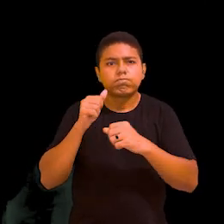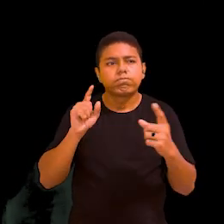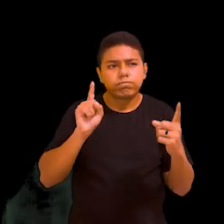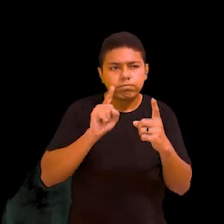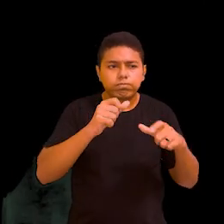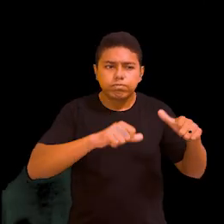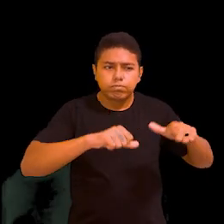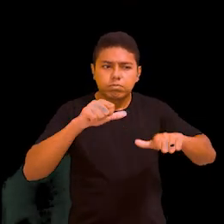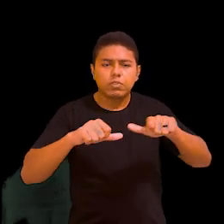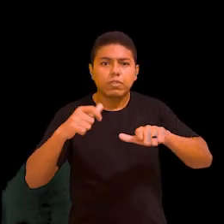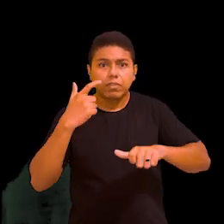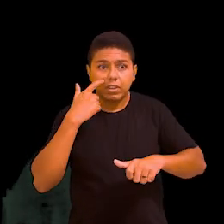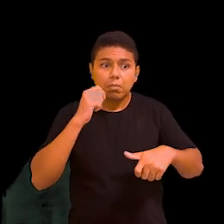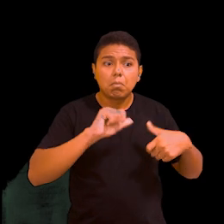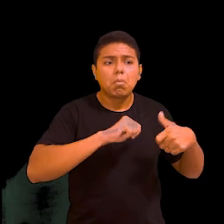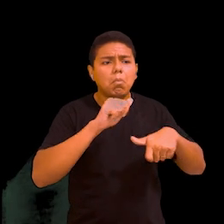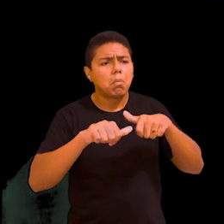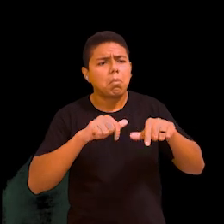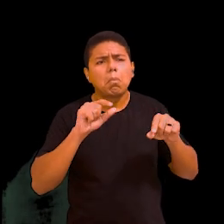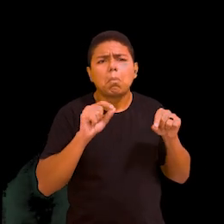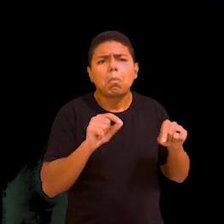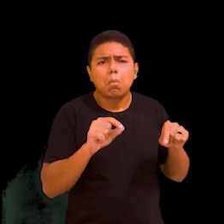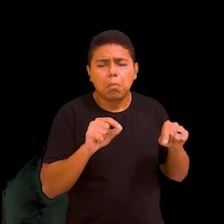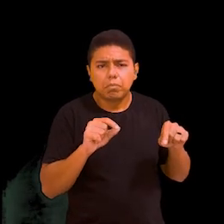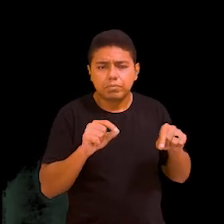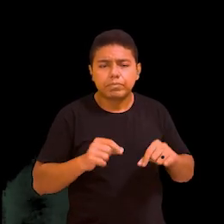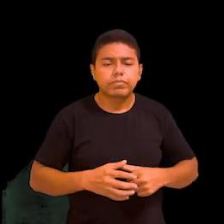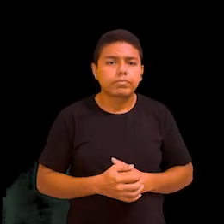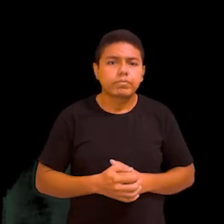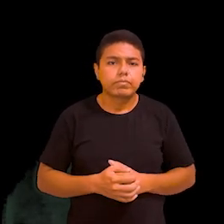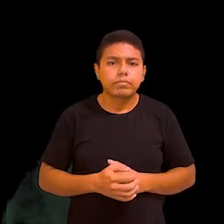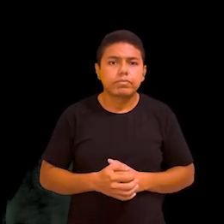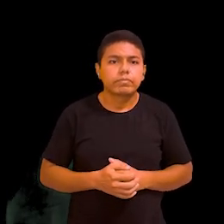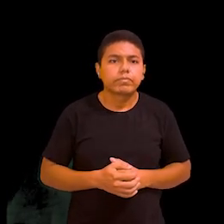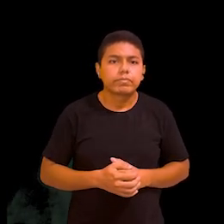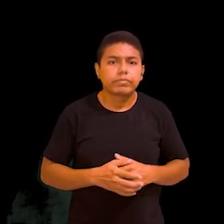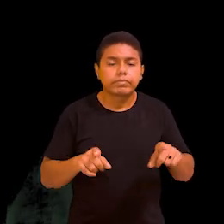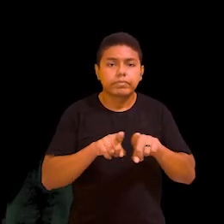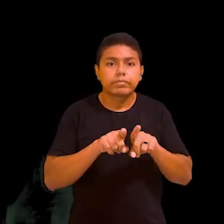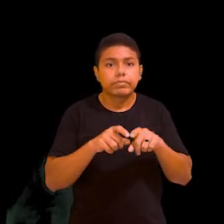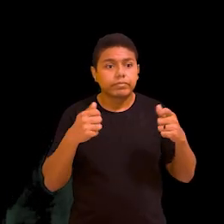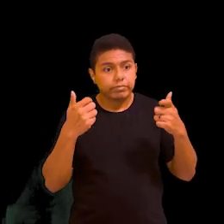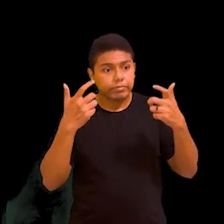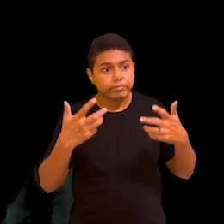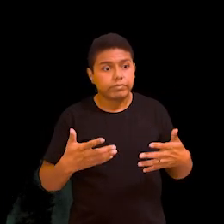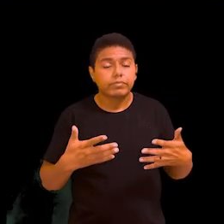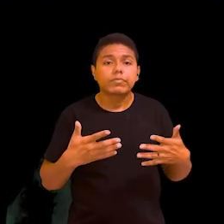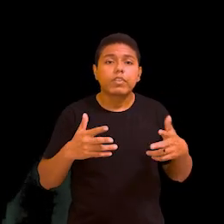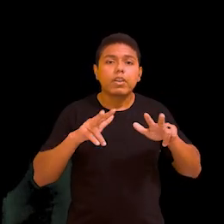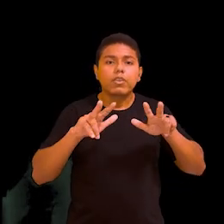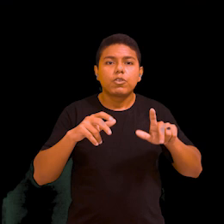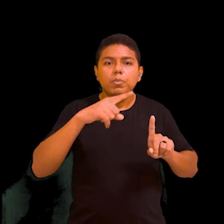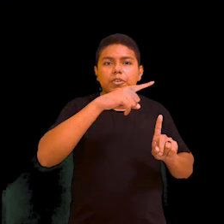avaliação profissional a fim de verificar os sinais de alteração nesta região. É